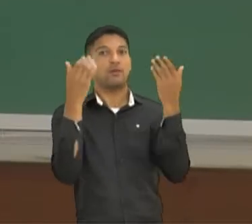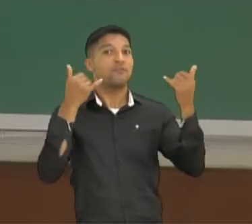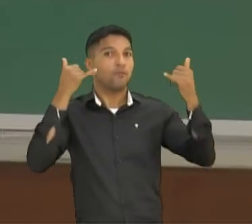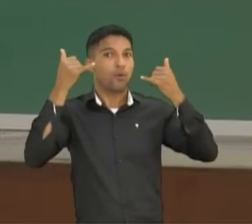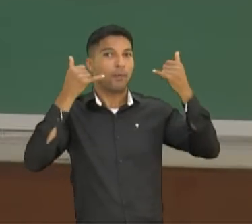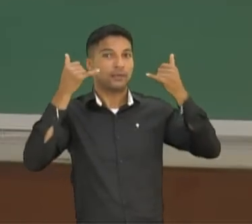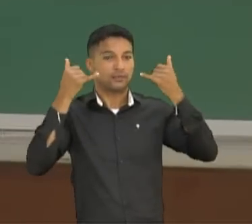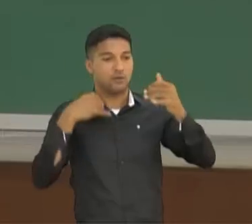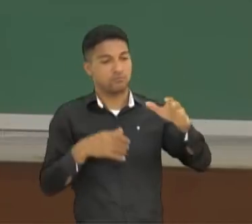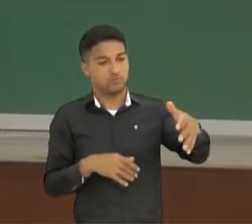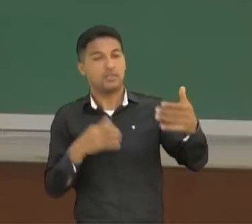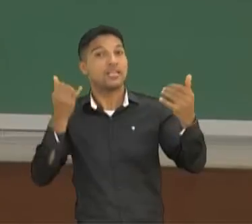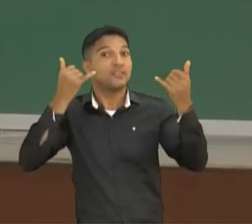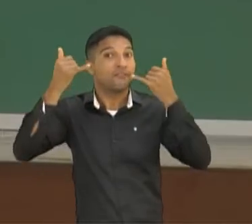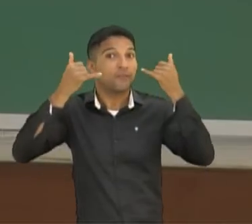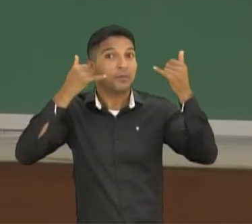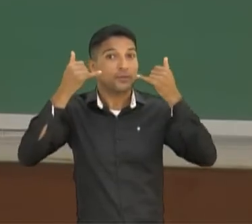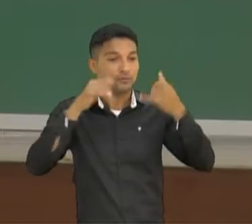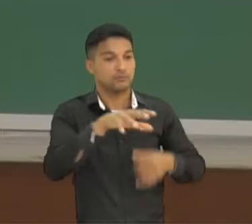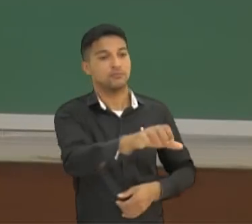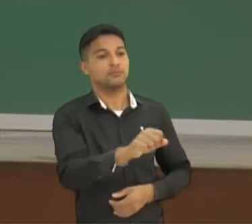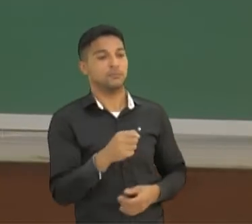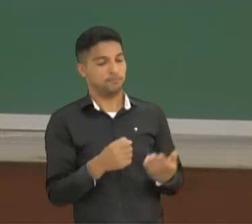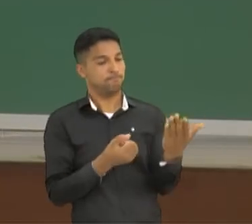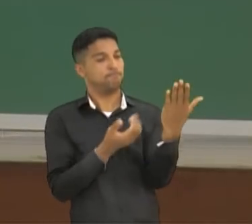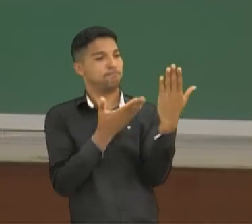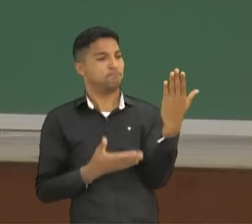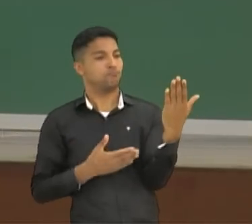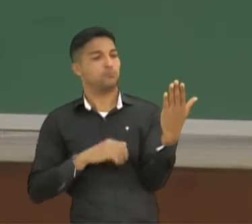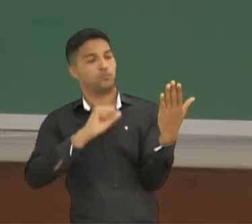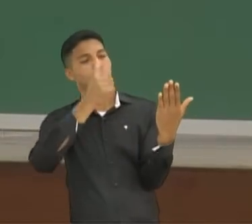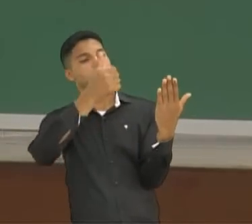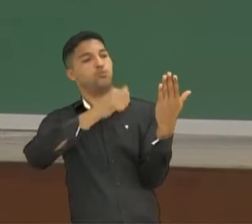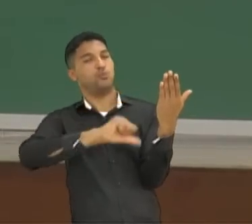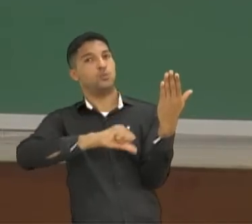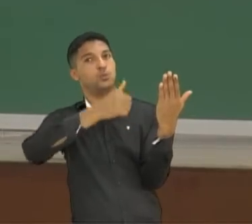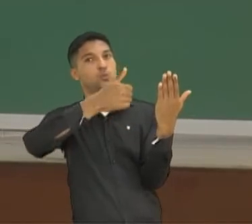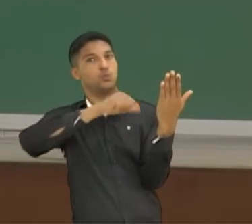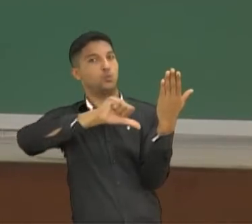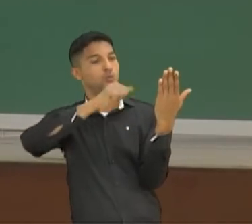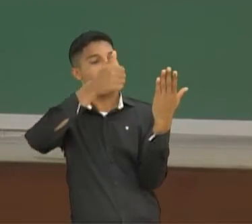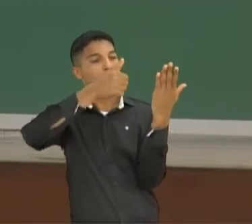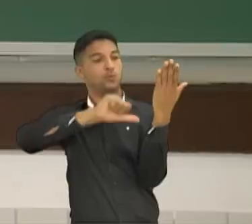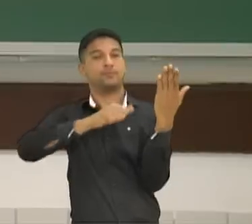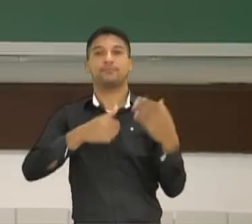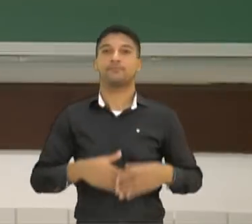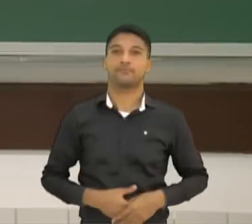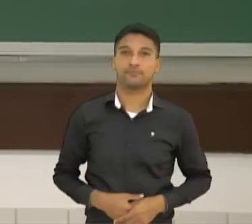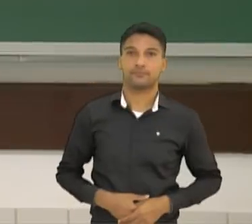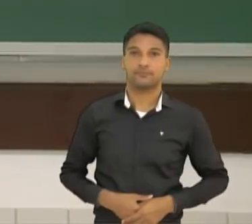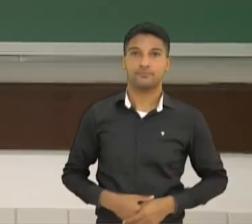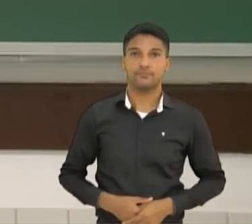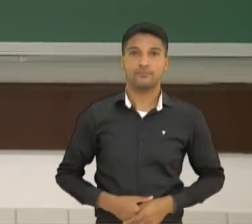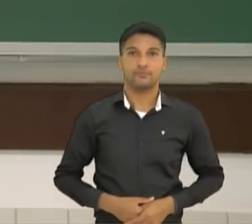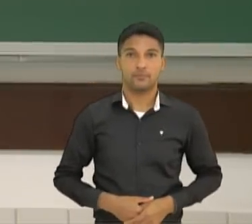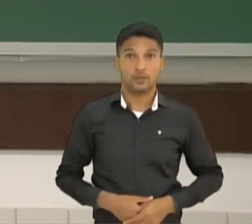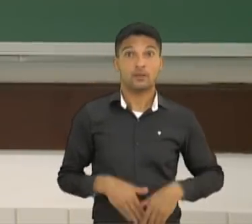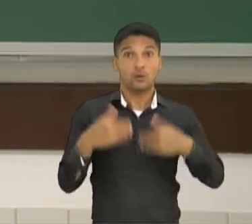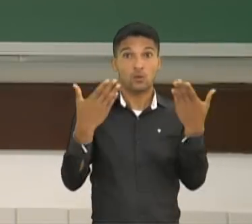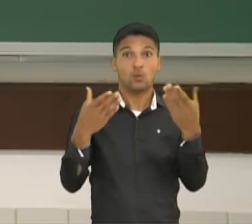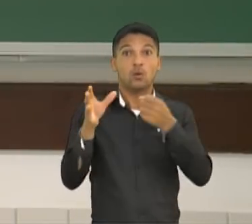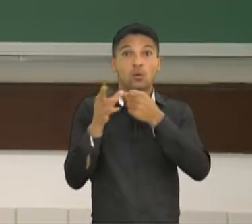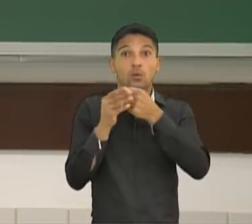razão e da lógica são características aí fundamentais. O conhecimento filosófico, ele